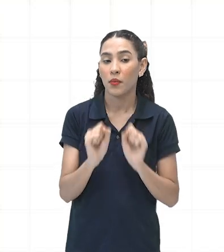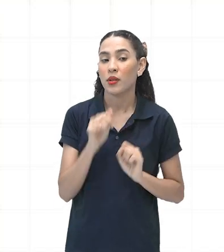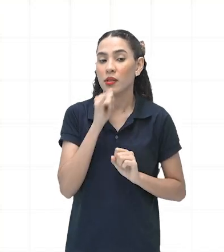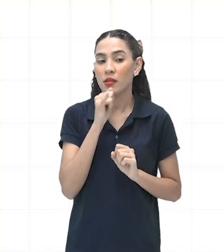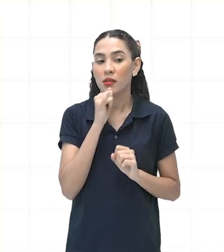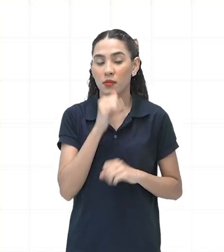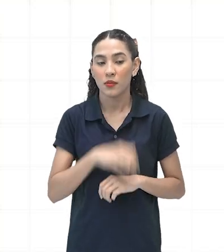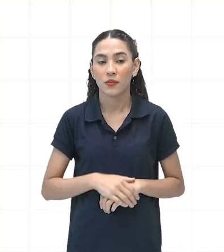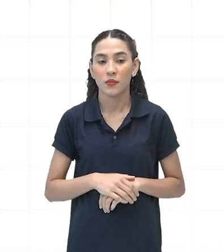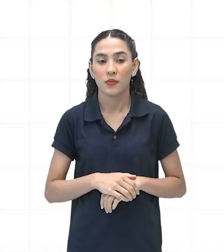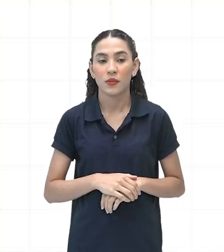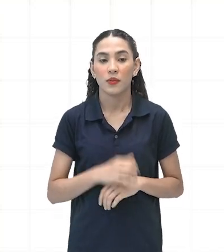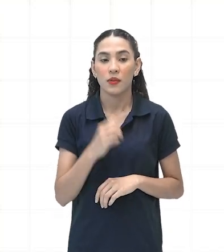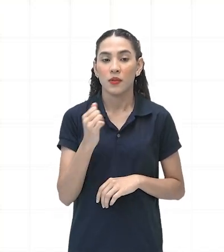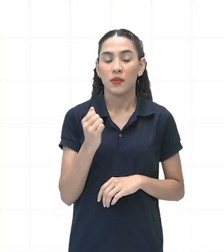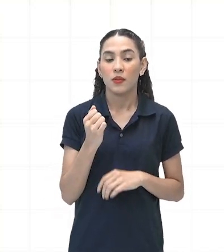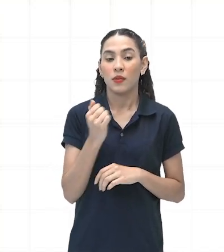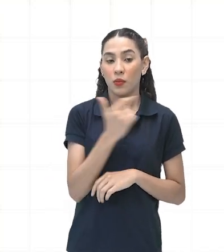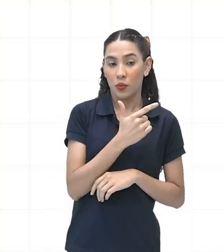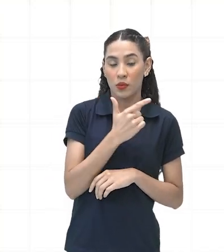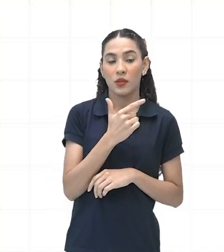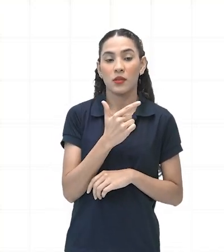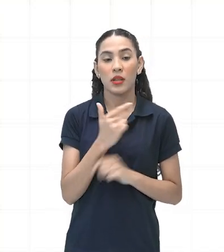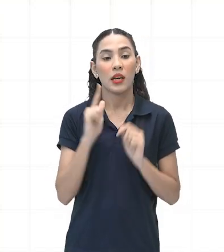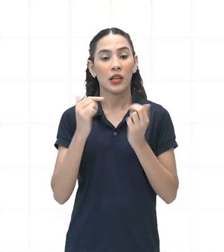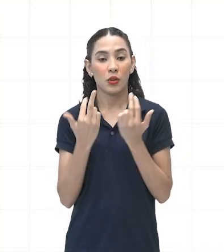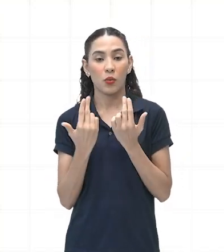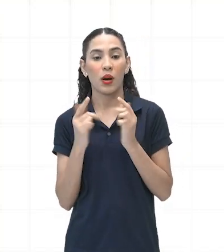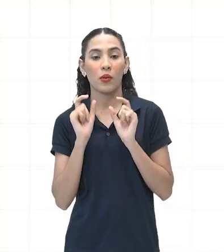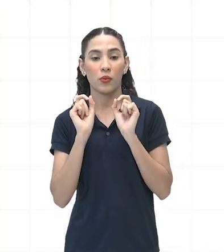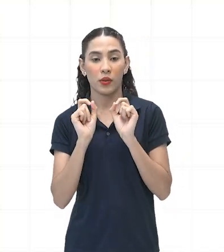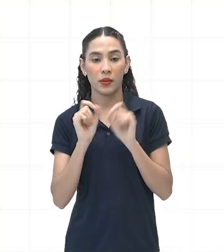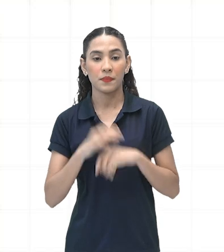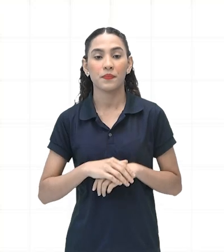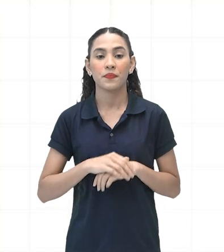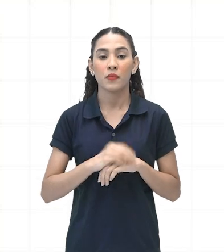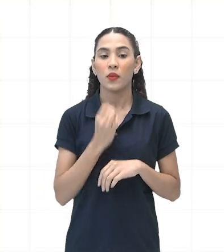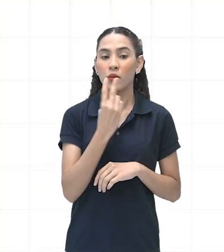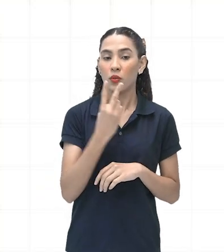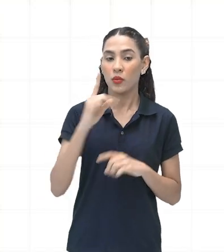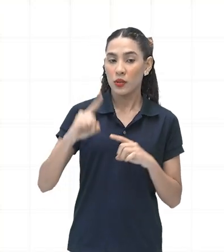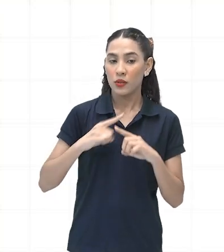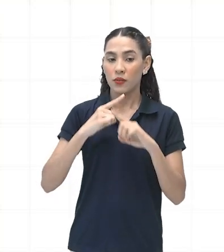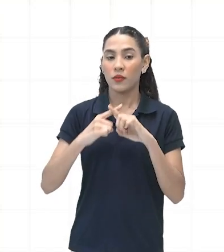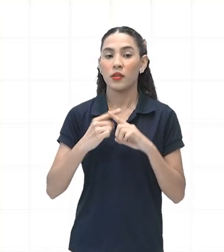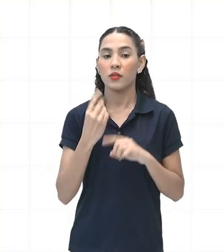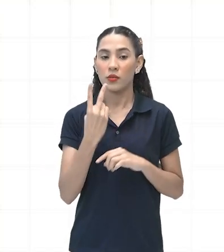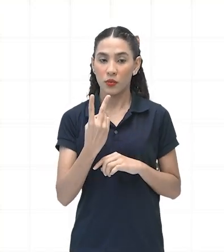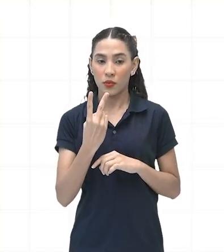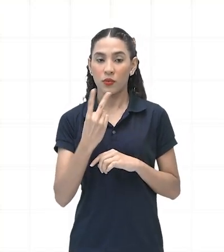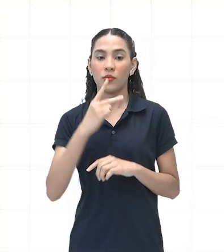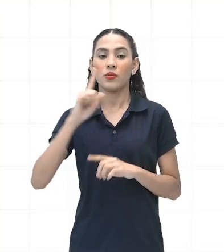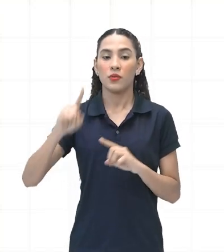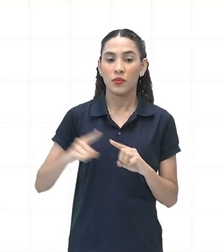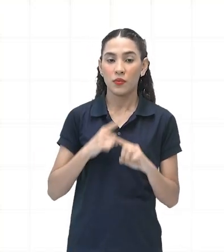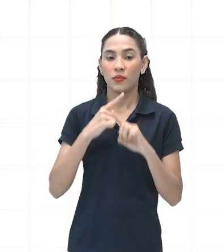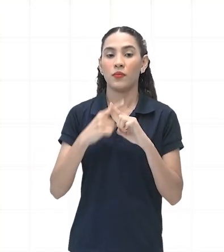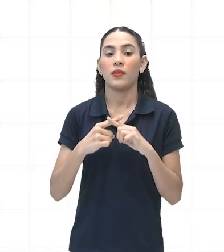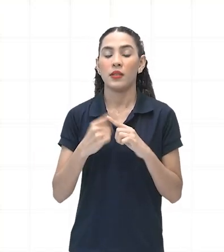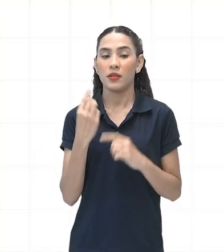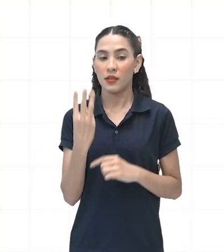número 12 como sendo exatamente quem? 2 vezes 2